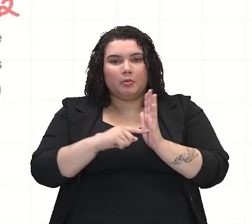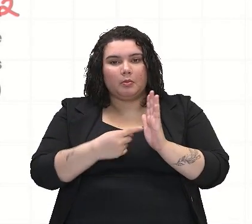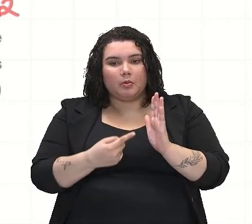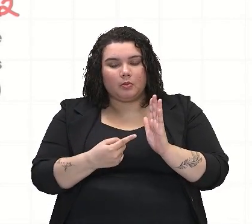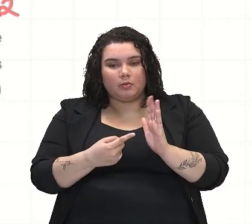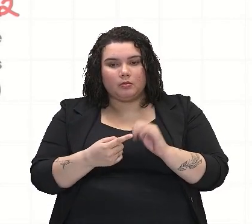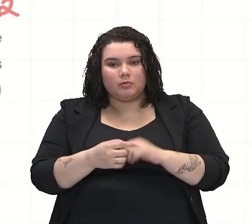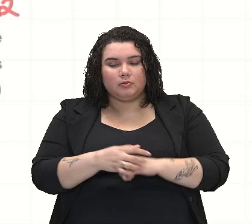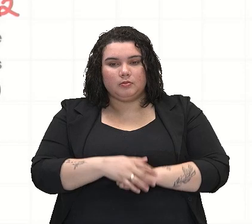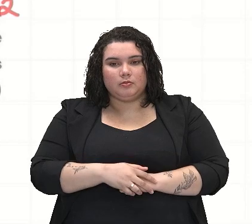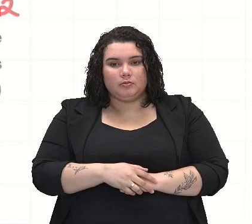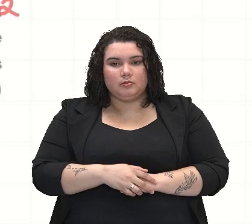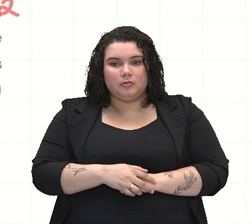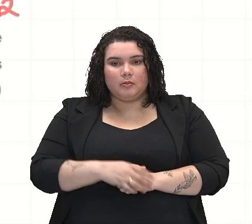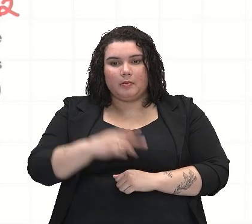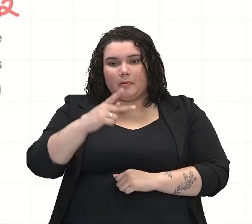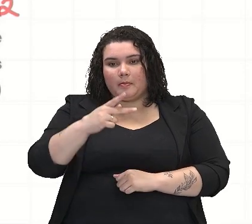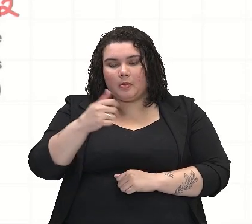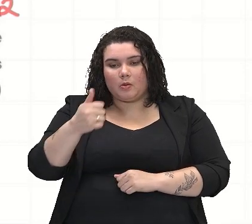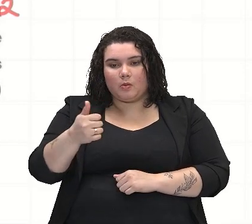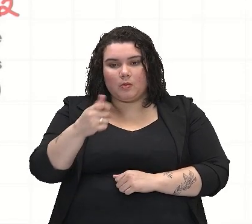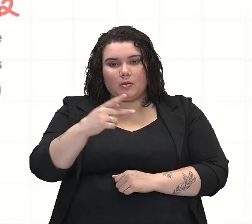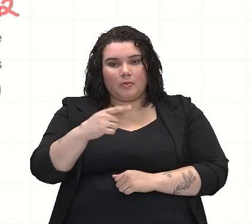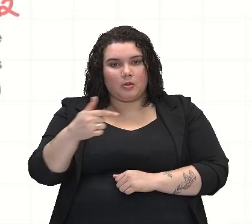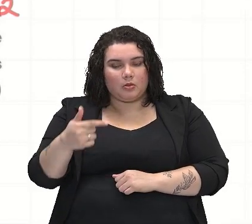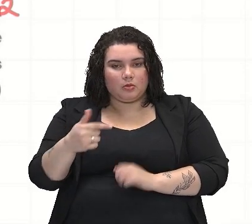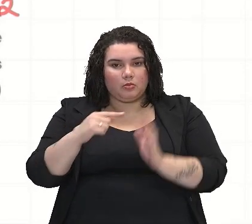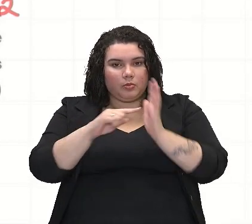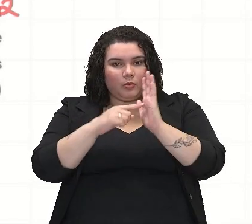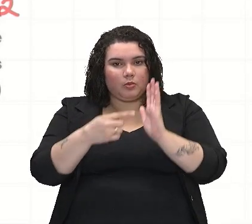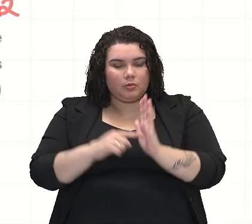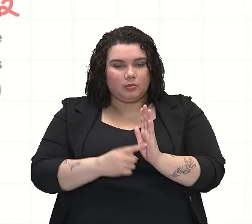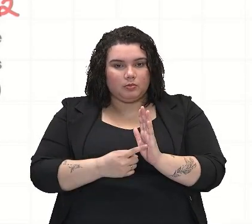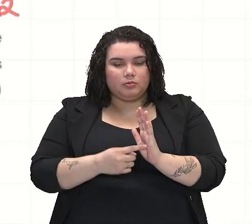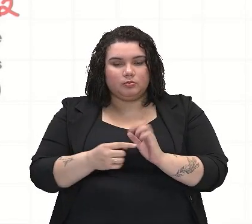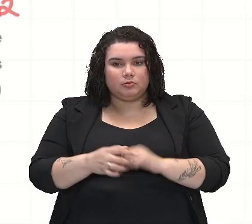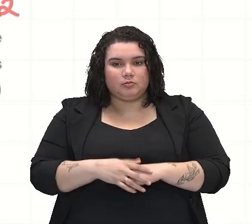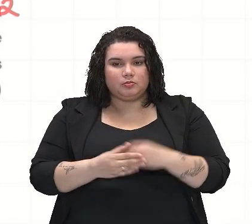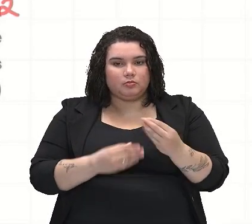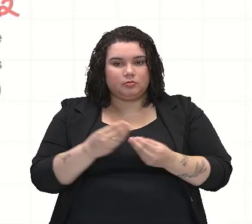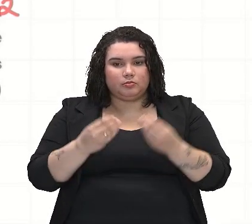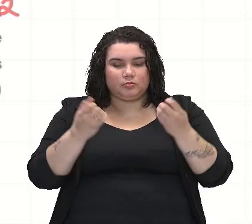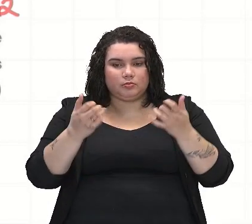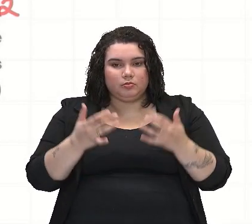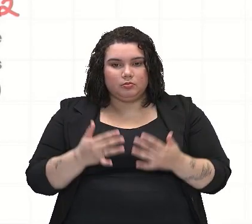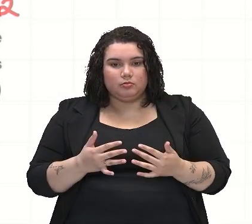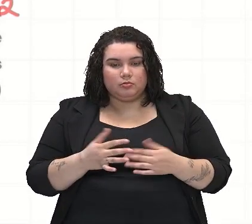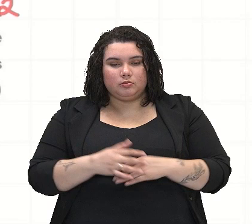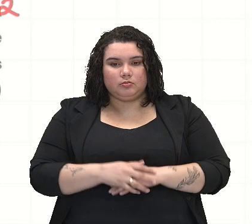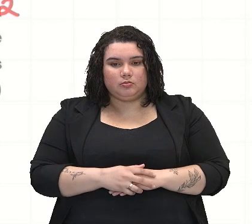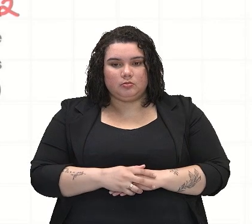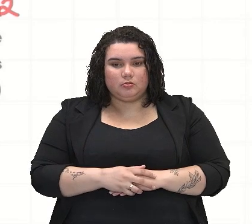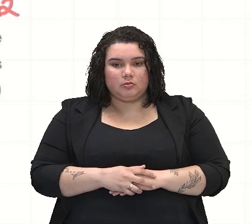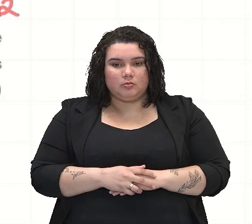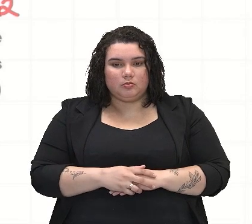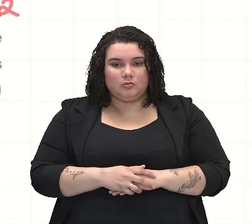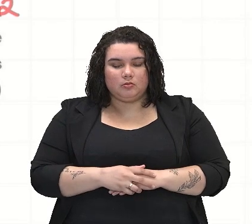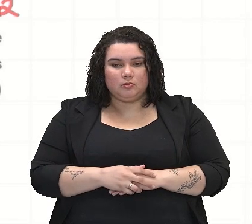ponto P1 e P2, tá? O que, que podemos dizer? Que eles